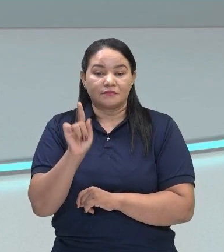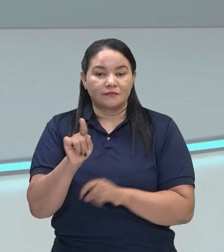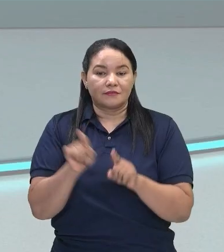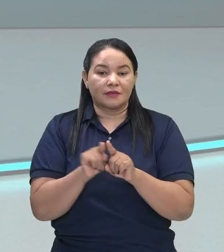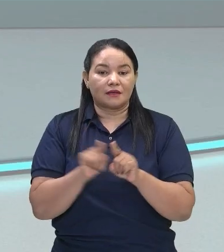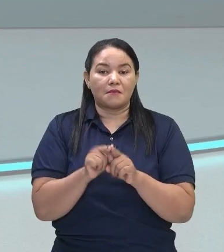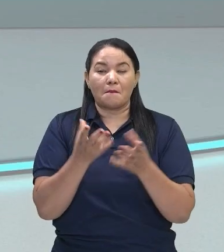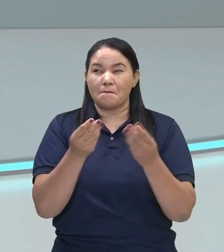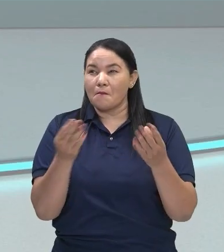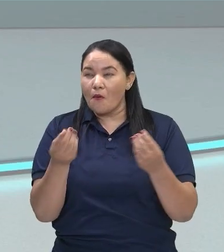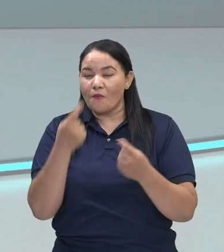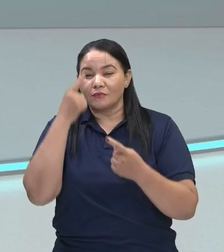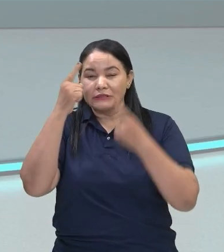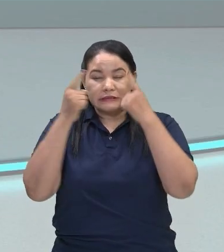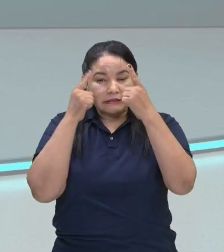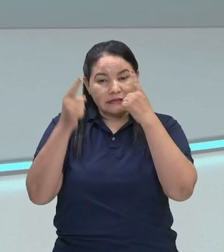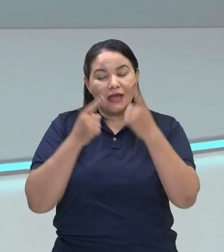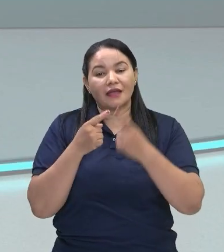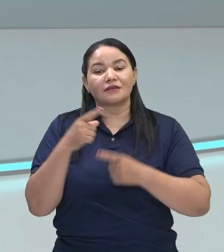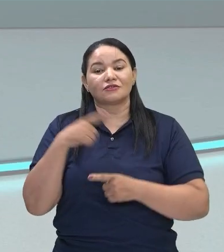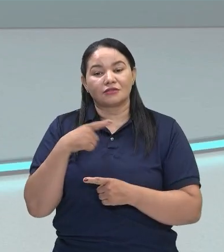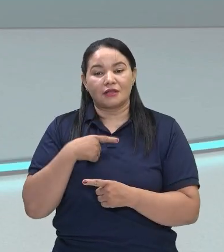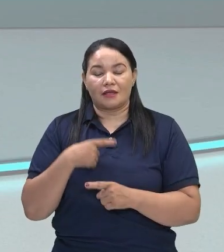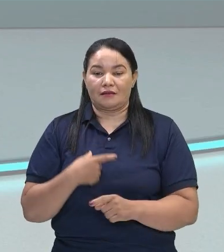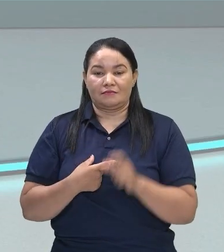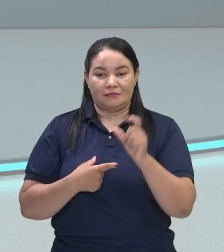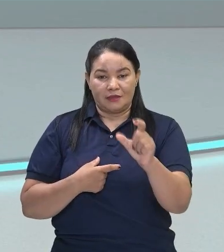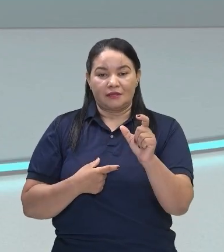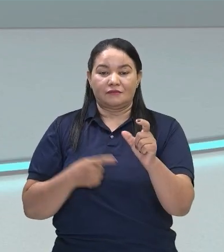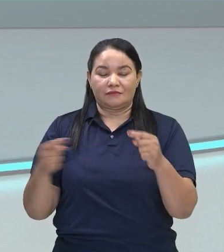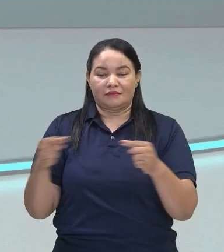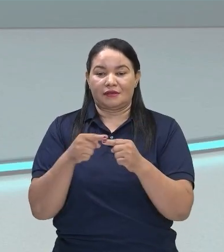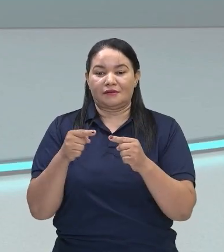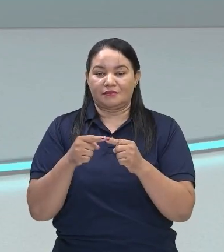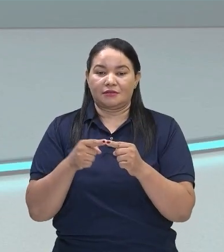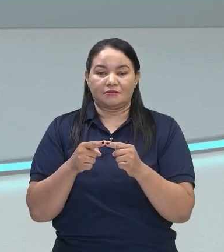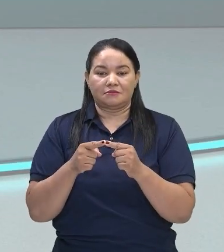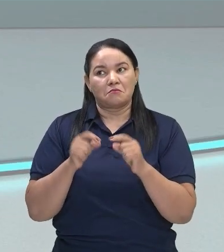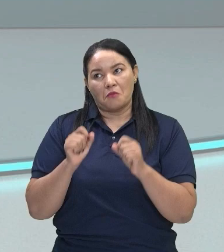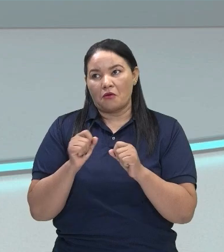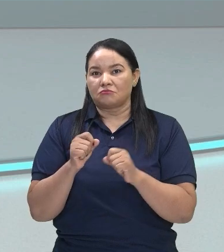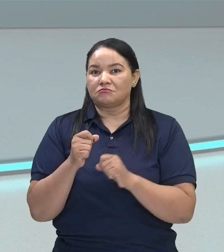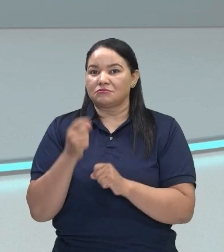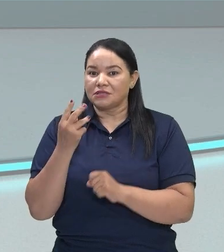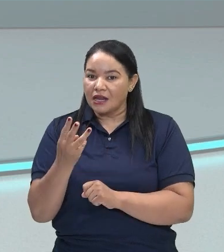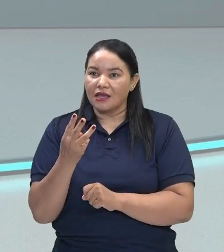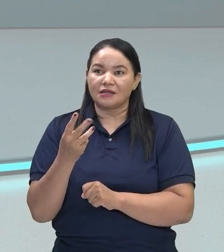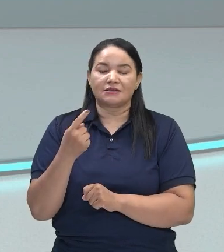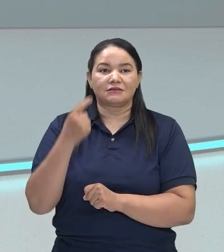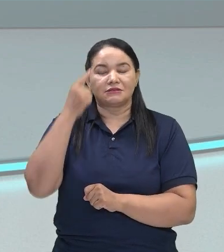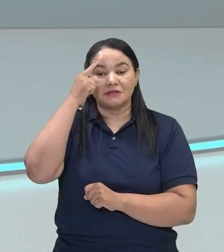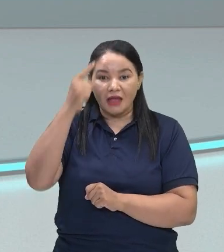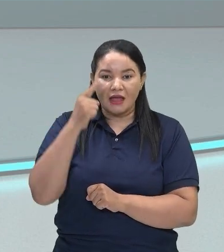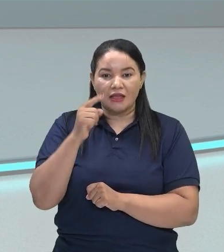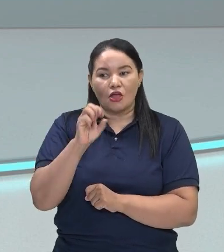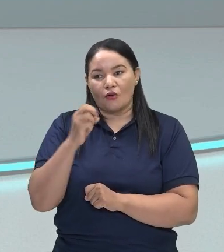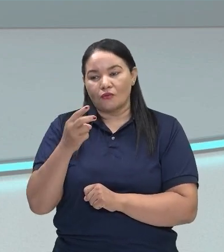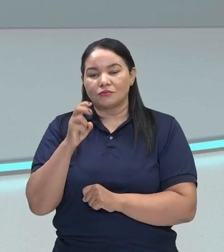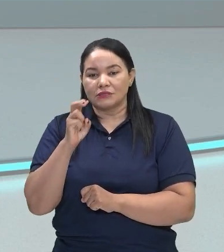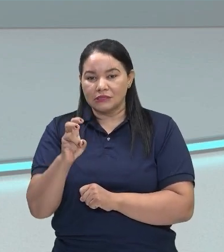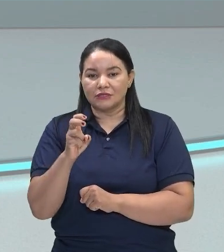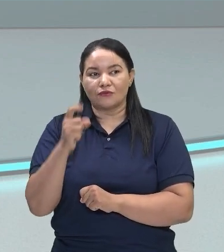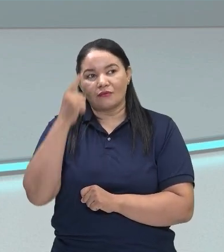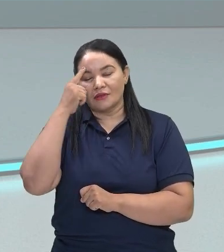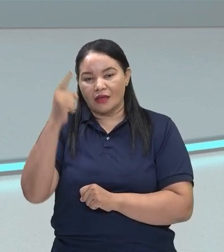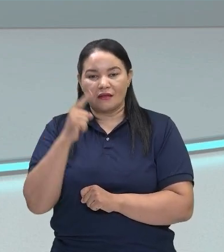muitas ideias, many ideas, muitas ideias. Mas eu posso contar, eu tenho 3 ideias, 5 ideias, mas eu não quero me referir de uma forma